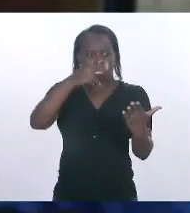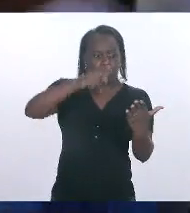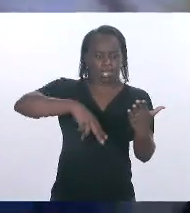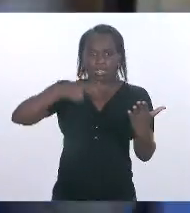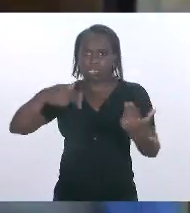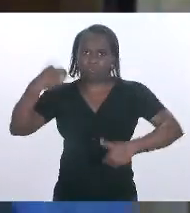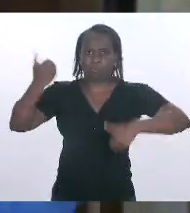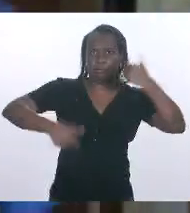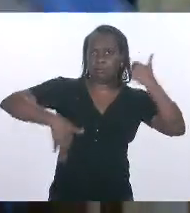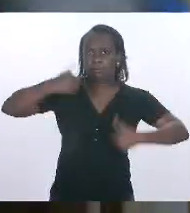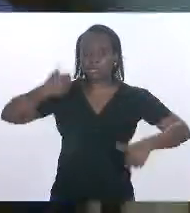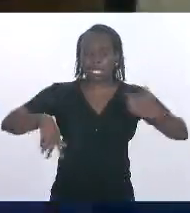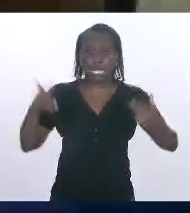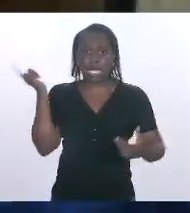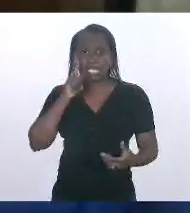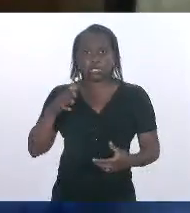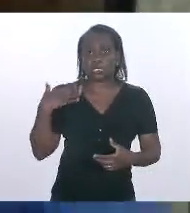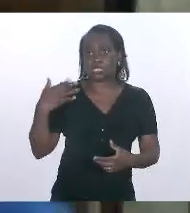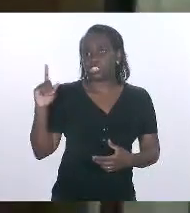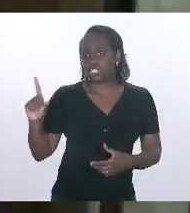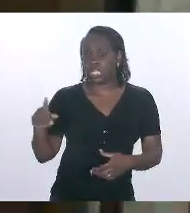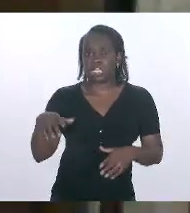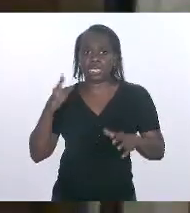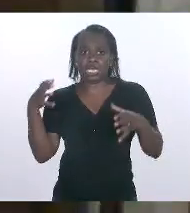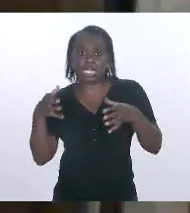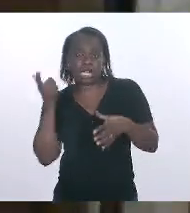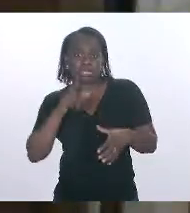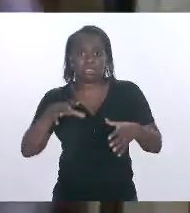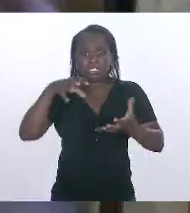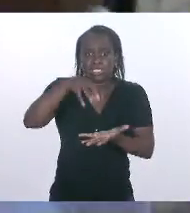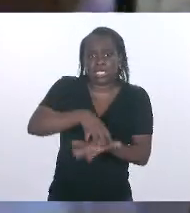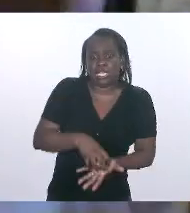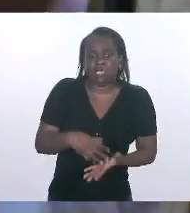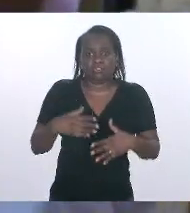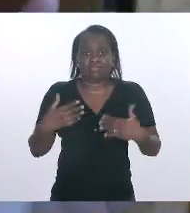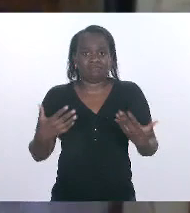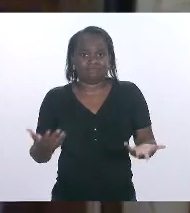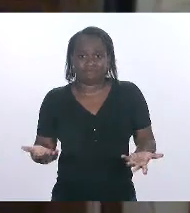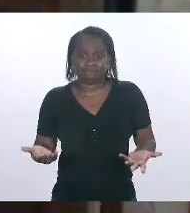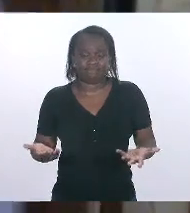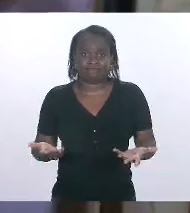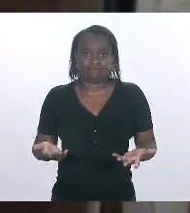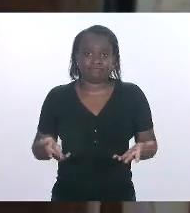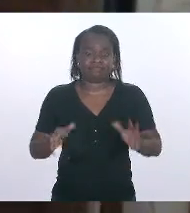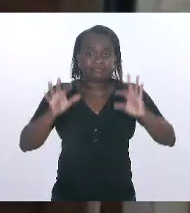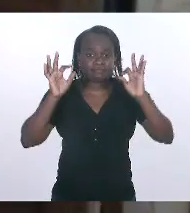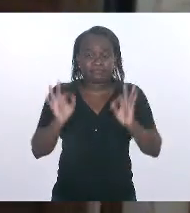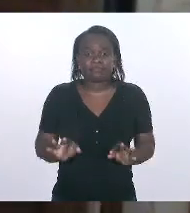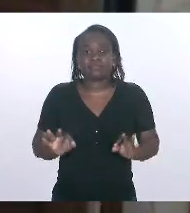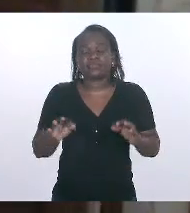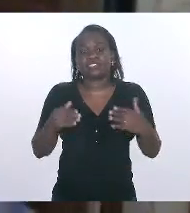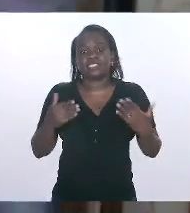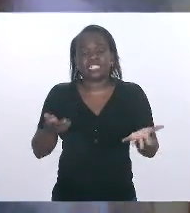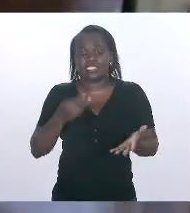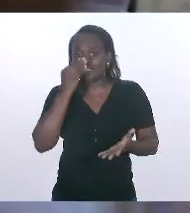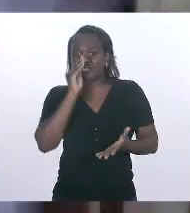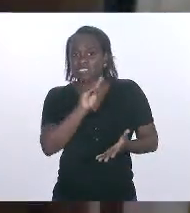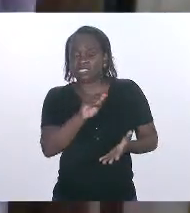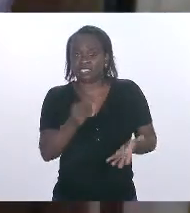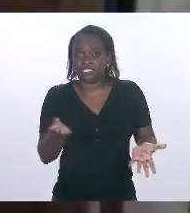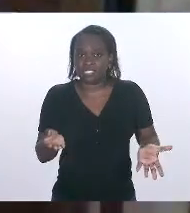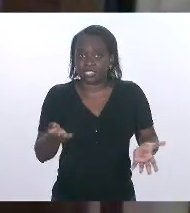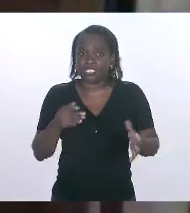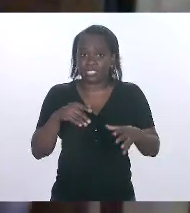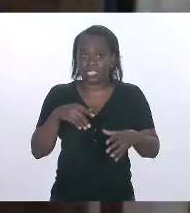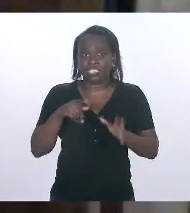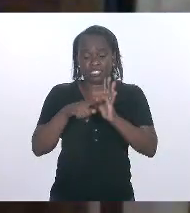para discutir, ganhou a direita, ganhou o centrão, né? Que exatamente estão ignorando, né,